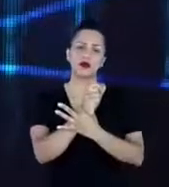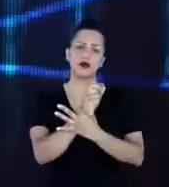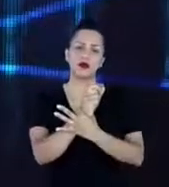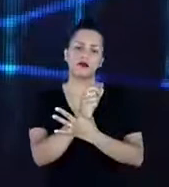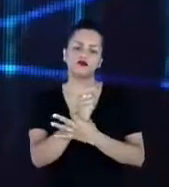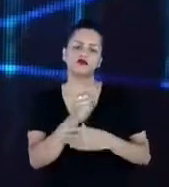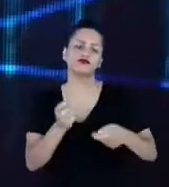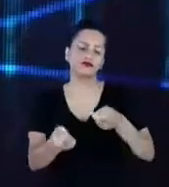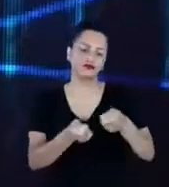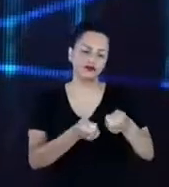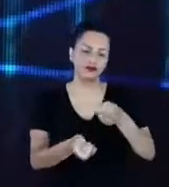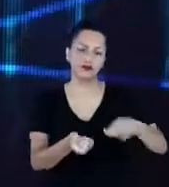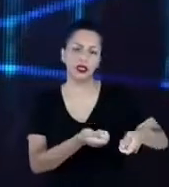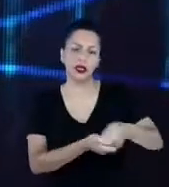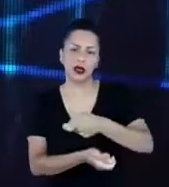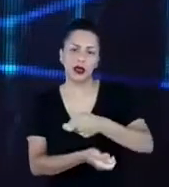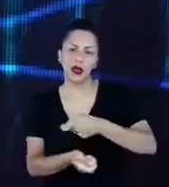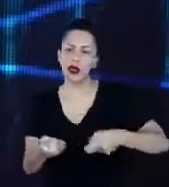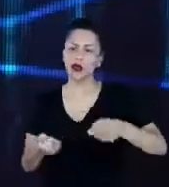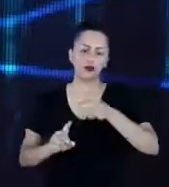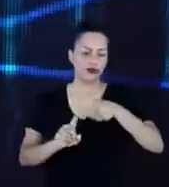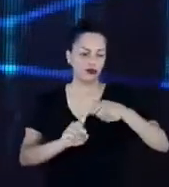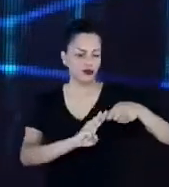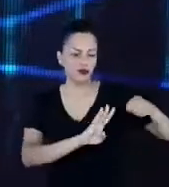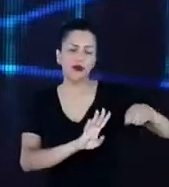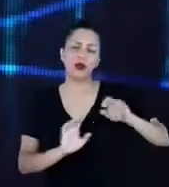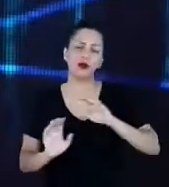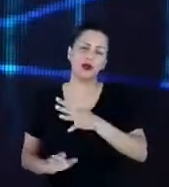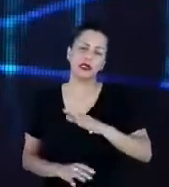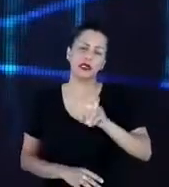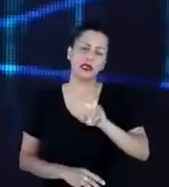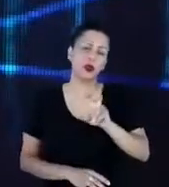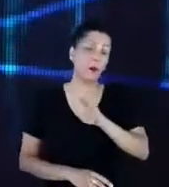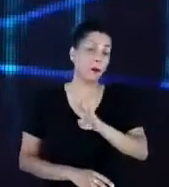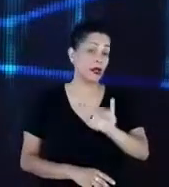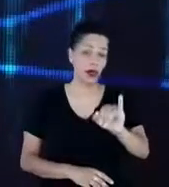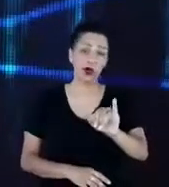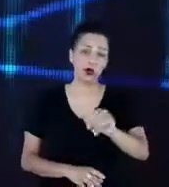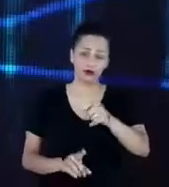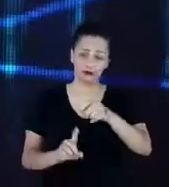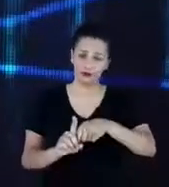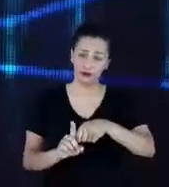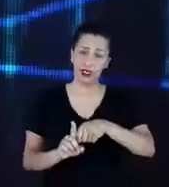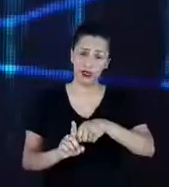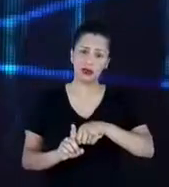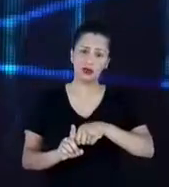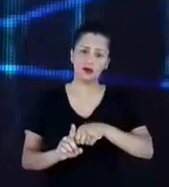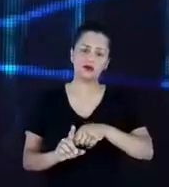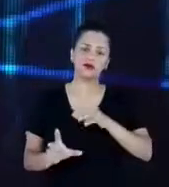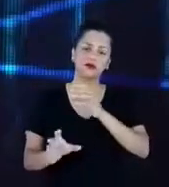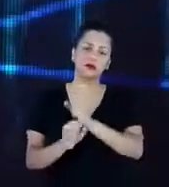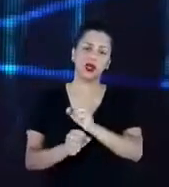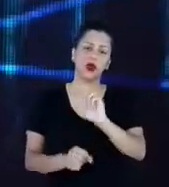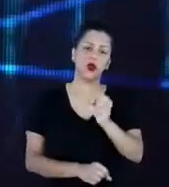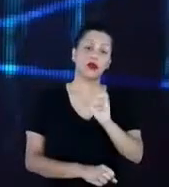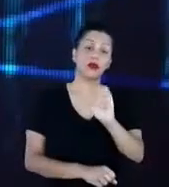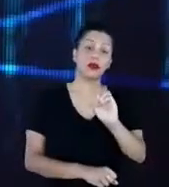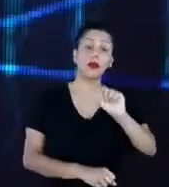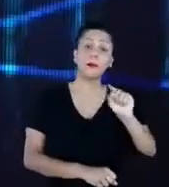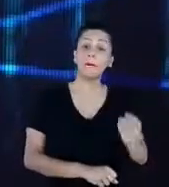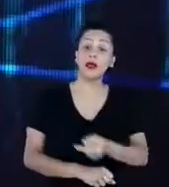opera mensalmente, deputado, da ordem de 5 bilhões de reais. 80 mil contratos são registrados e